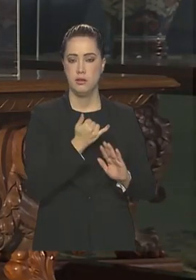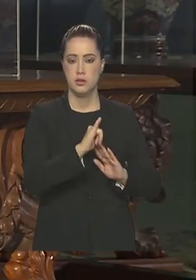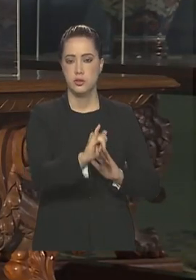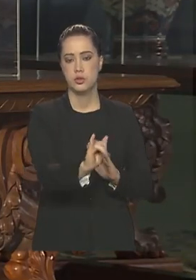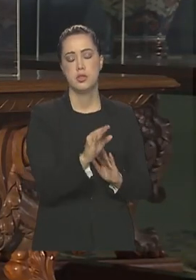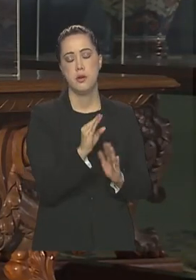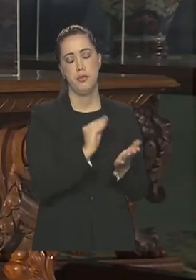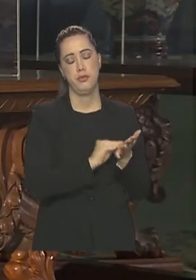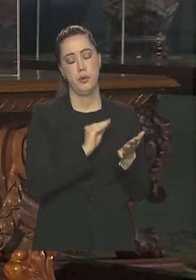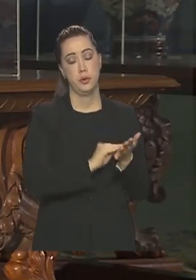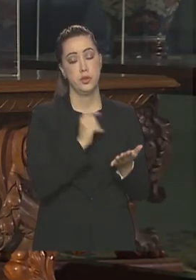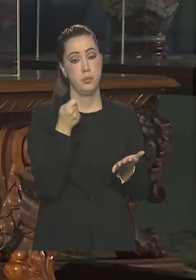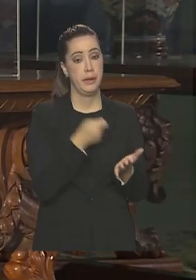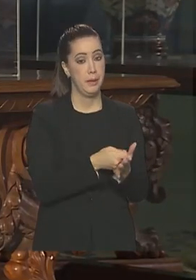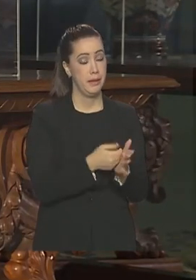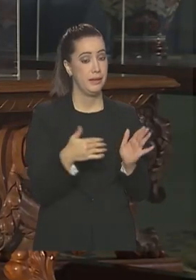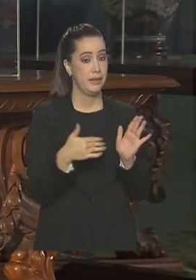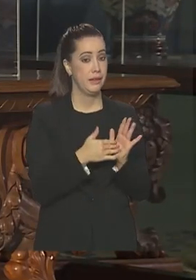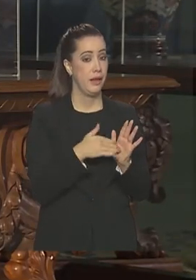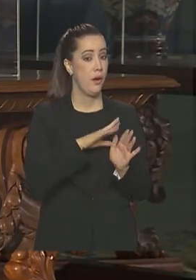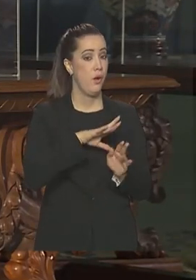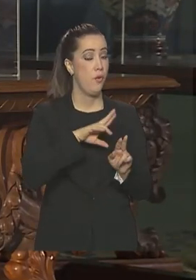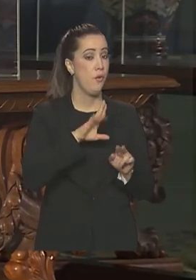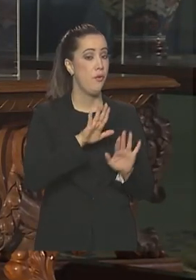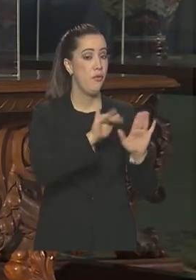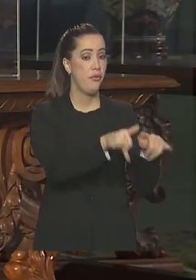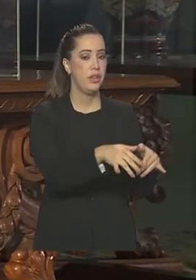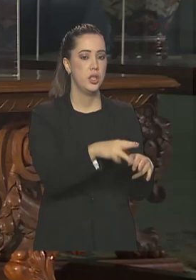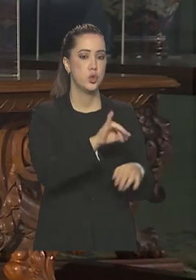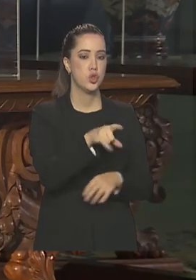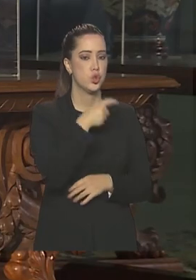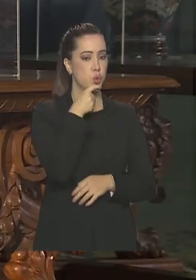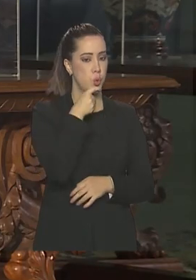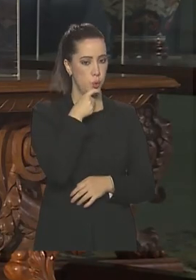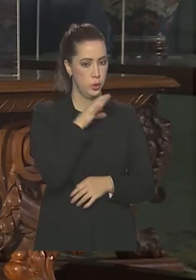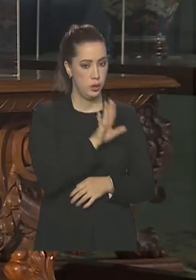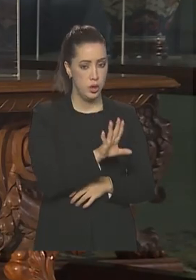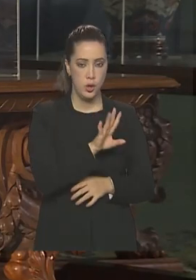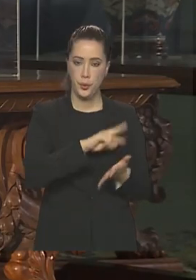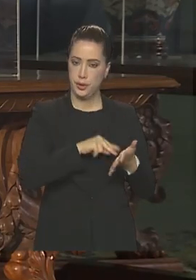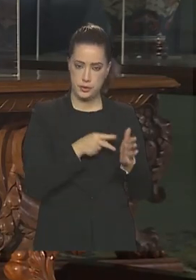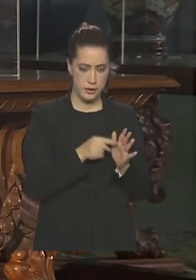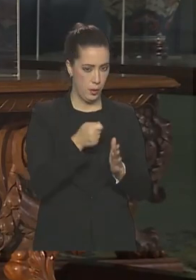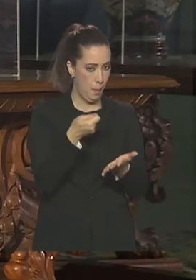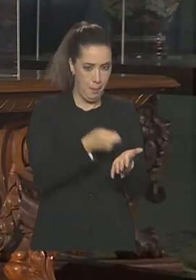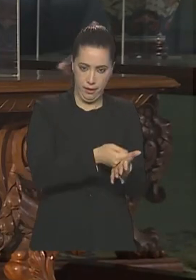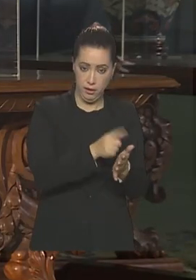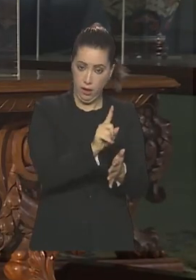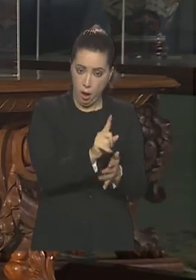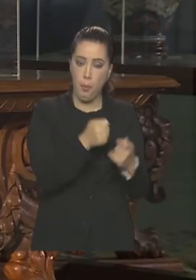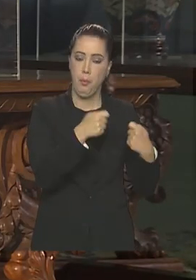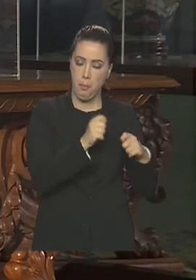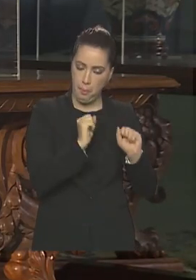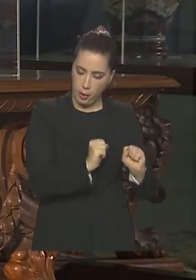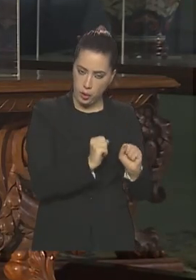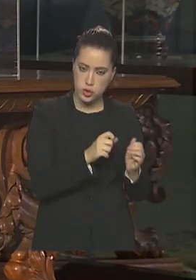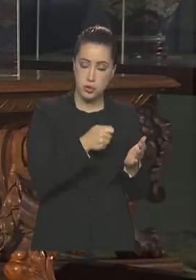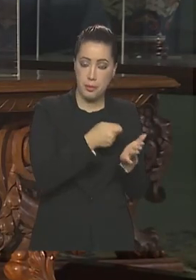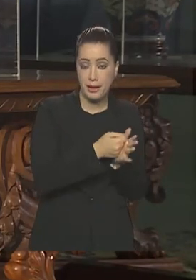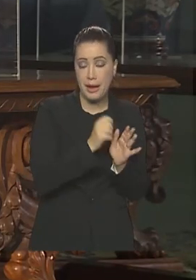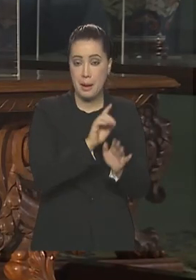o final de julho, o que não significa que os consumidores não precisam pagar a conta de energia, mas as distribuidoras não